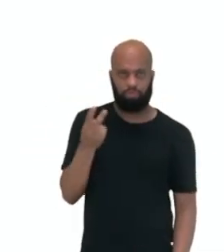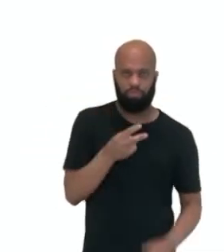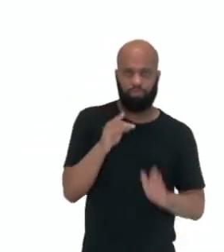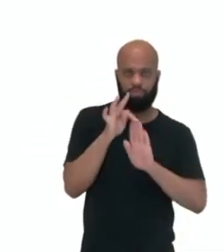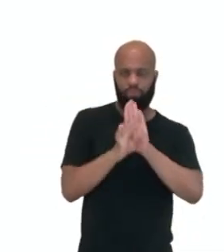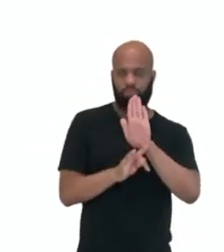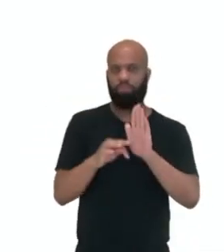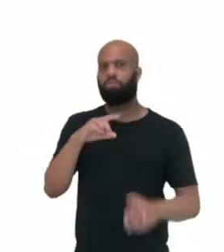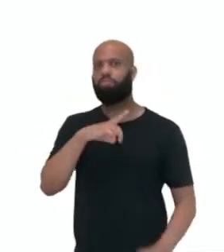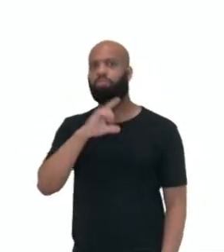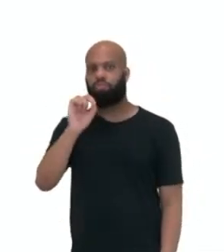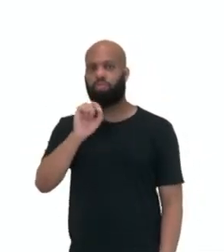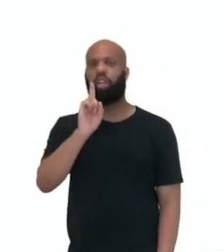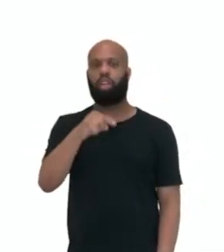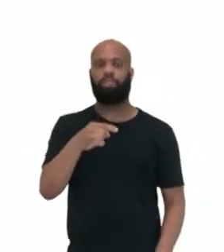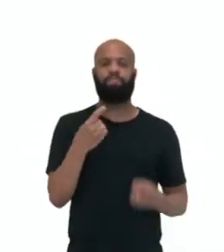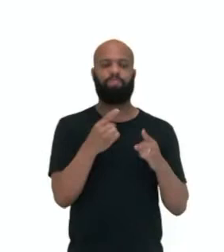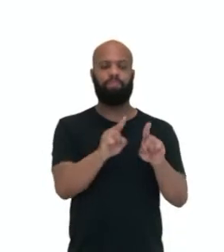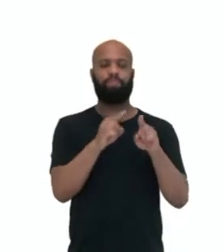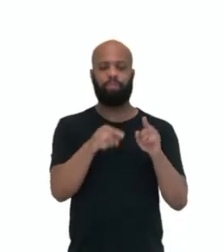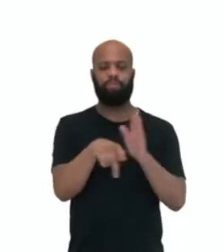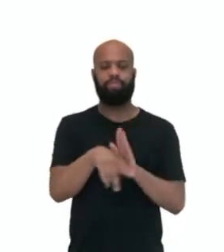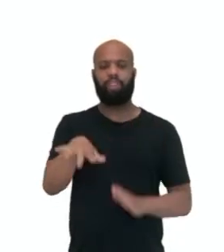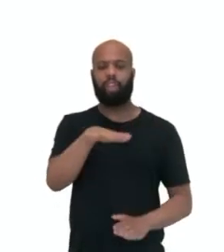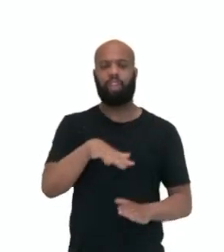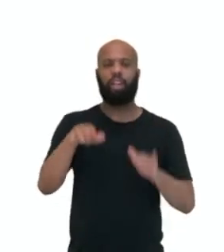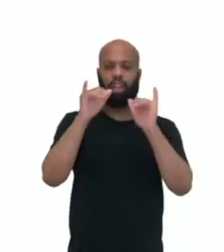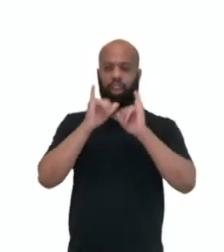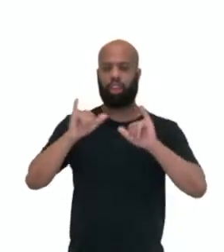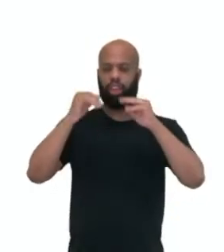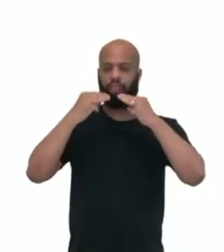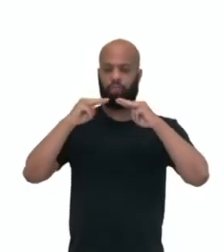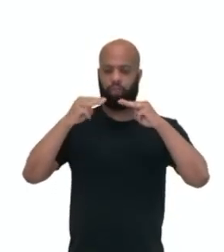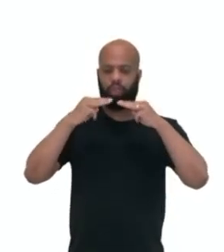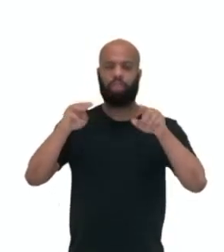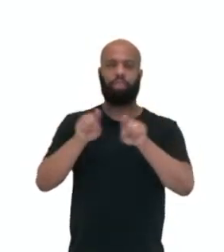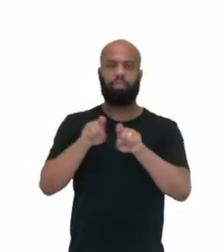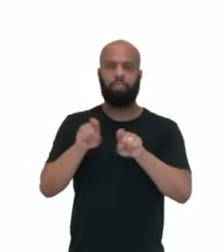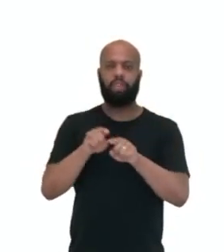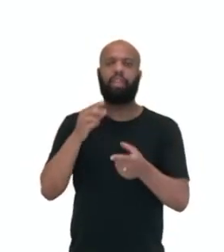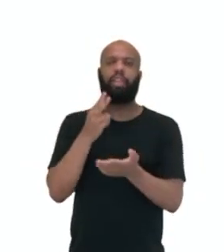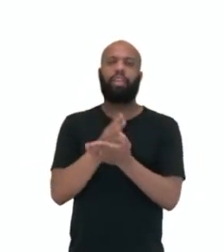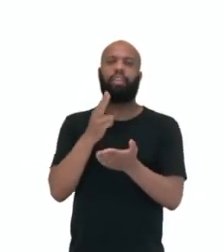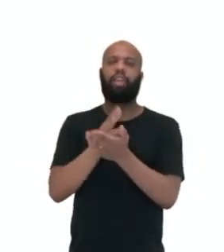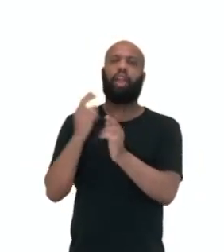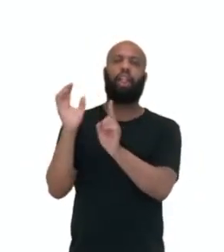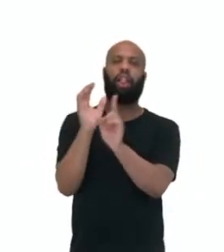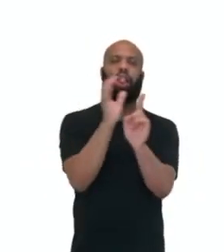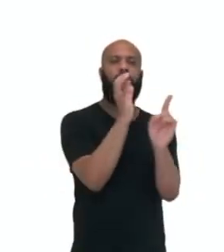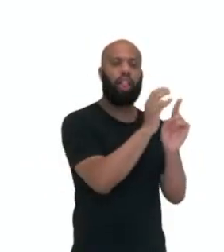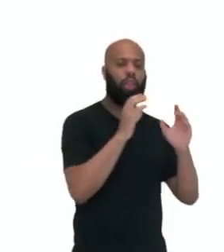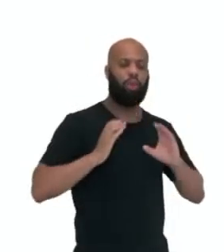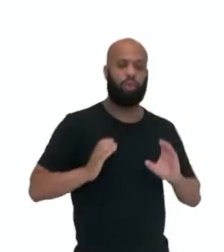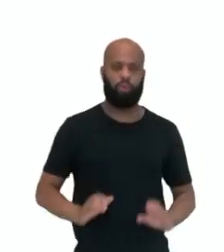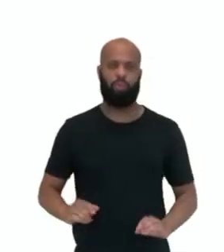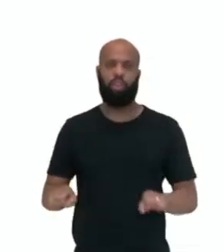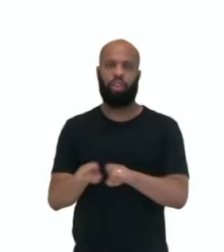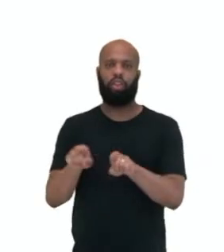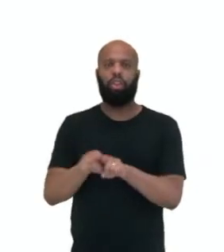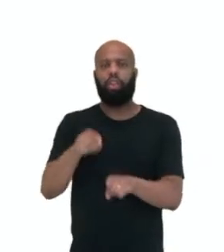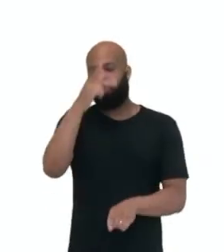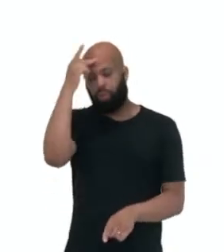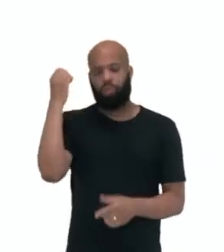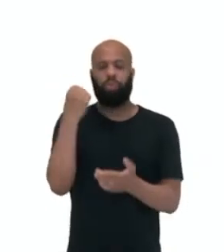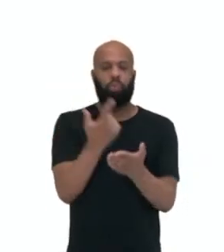os textos fazem uma crítica ao mercado publicitário e da propaganda, que incentivam o comportamentos